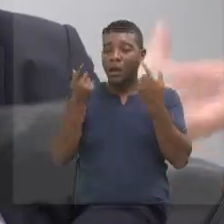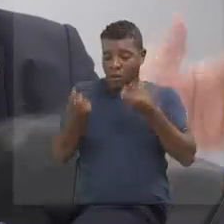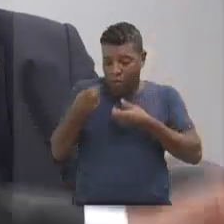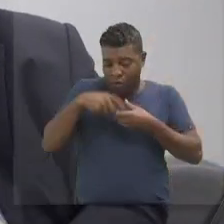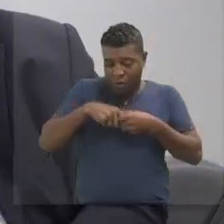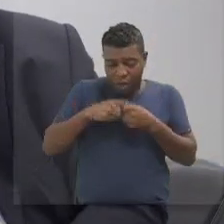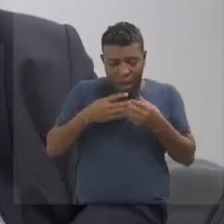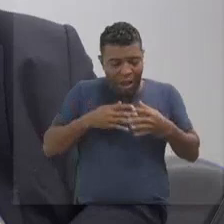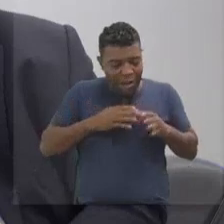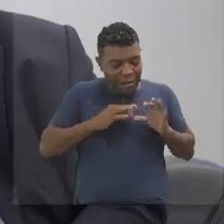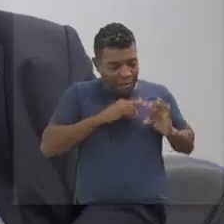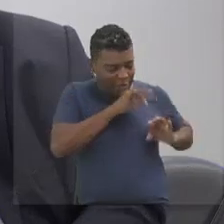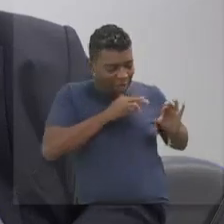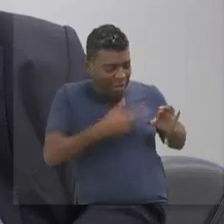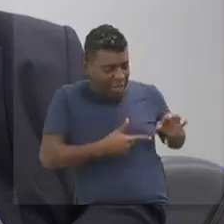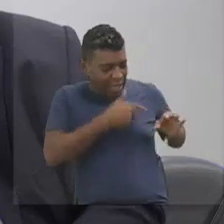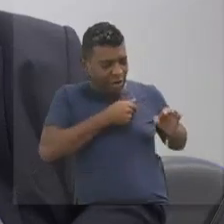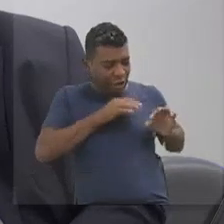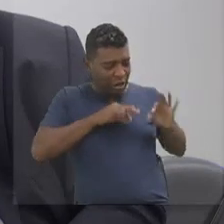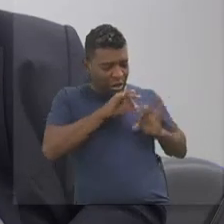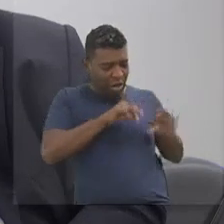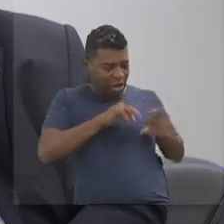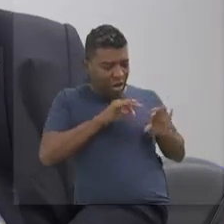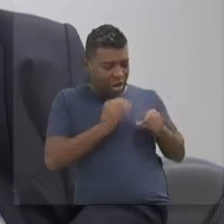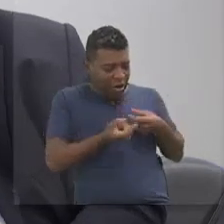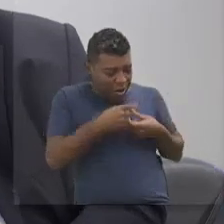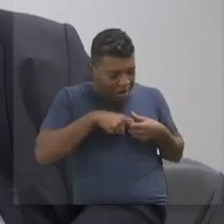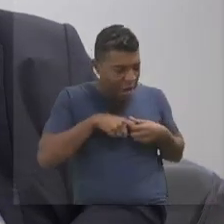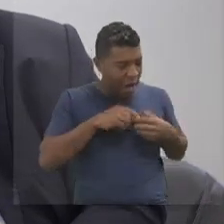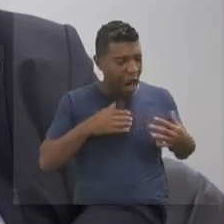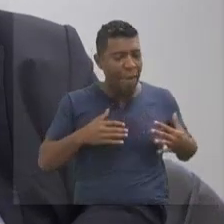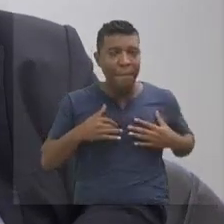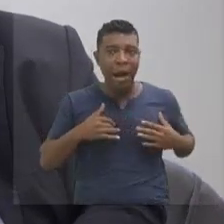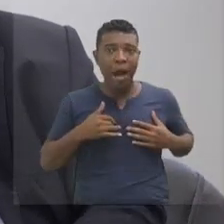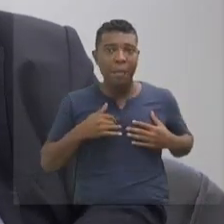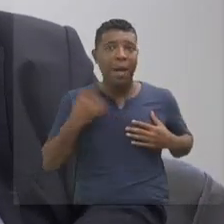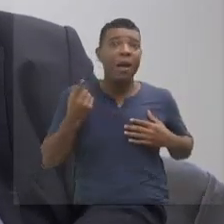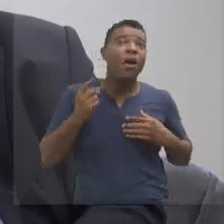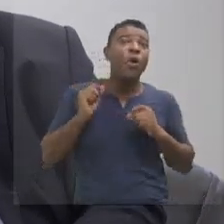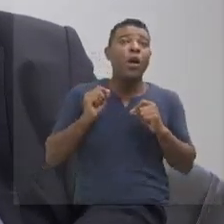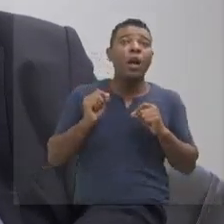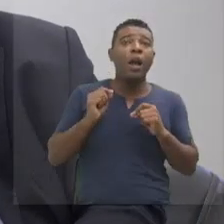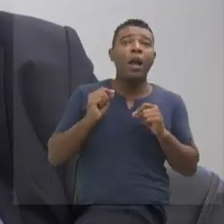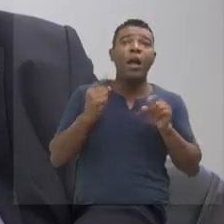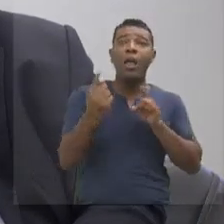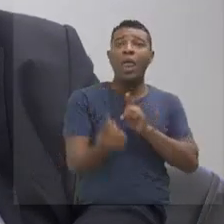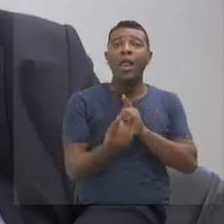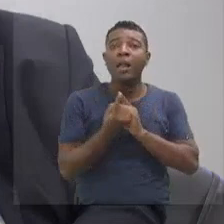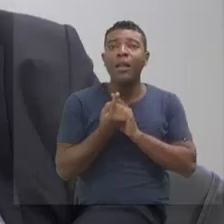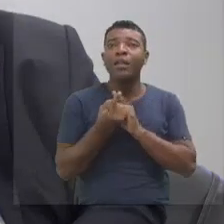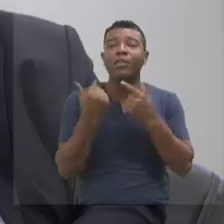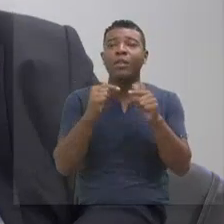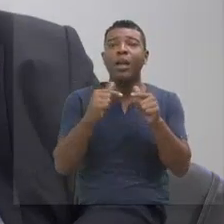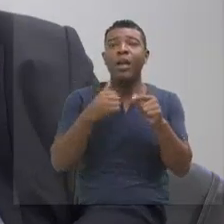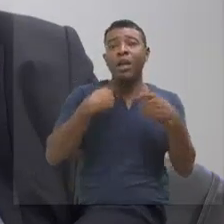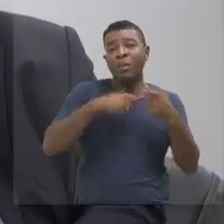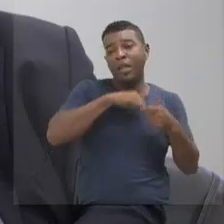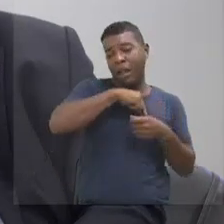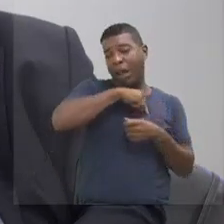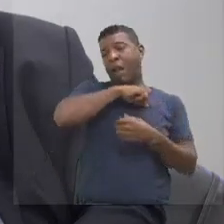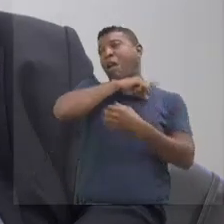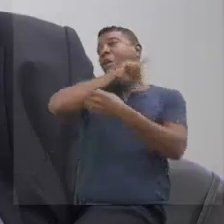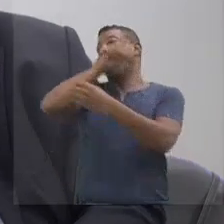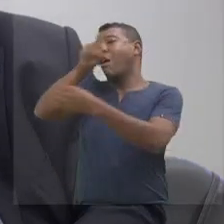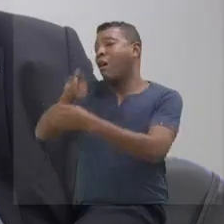lá nesse hospital para onde ele foi remanejado ele não é assistido aí ele tem que voltar para onde ele podia